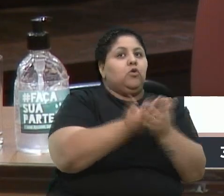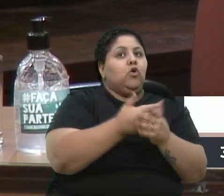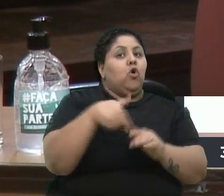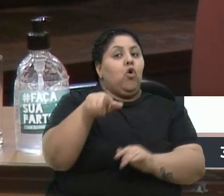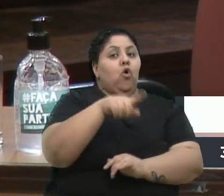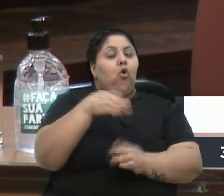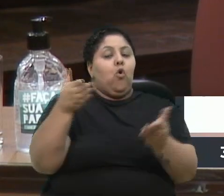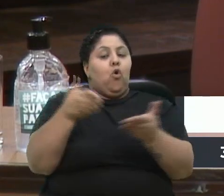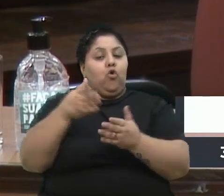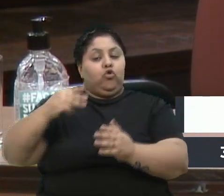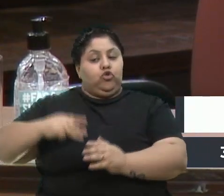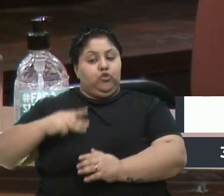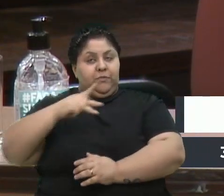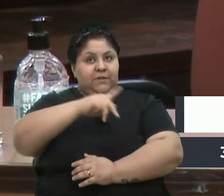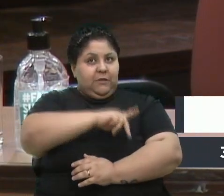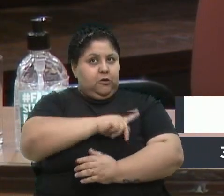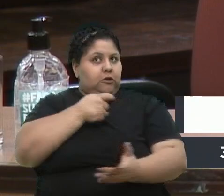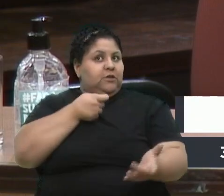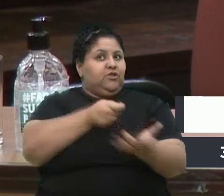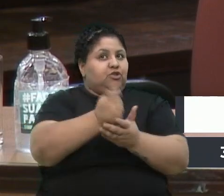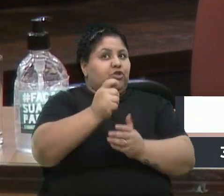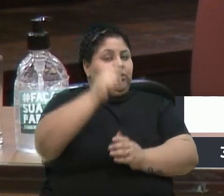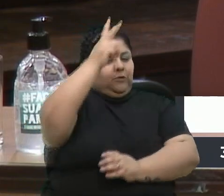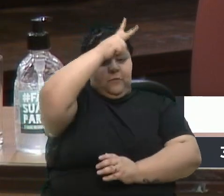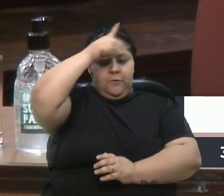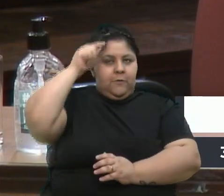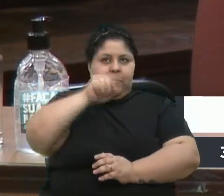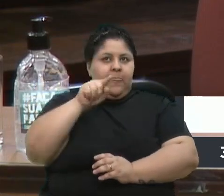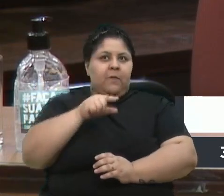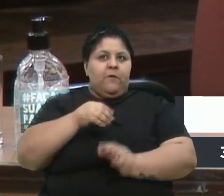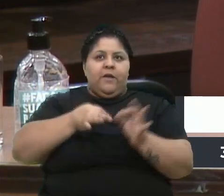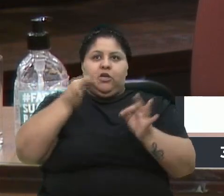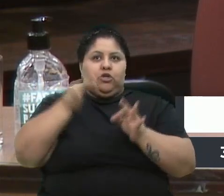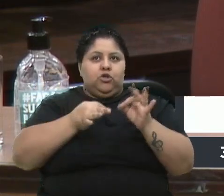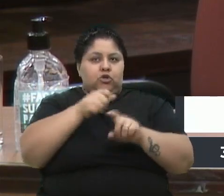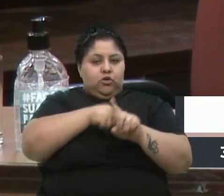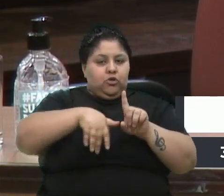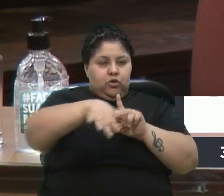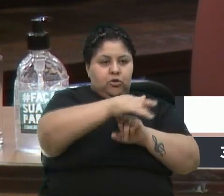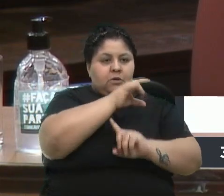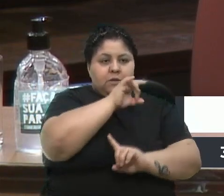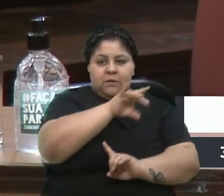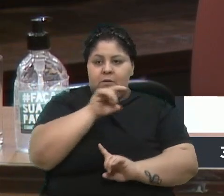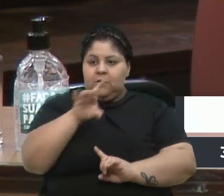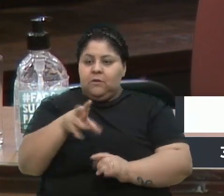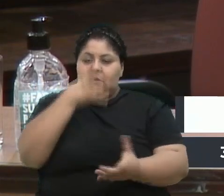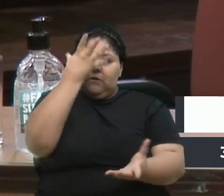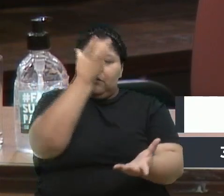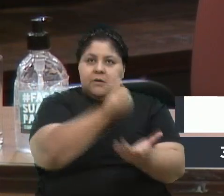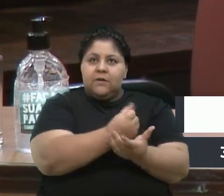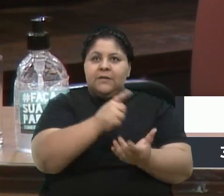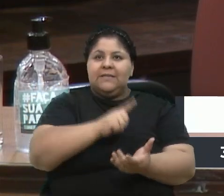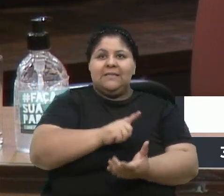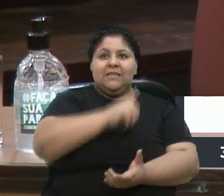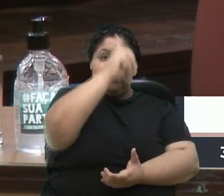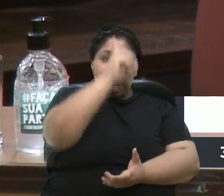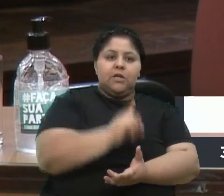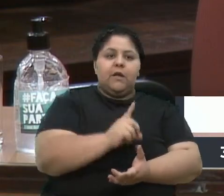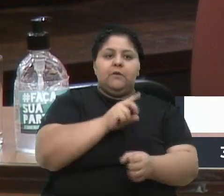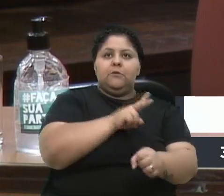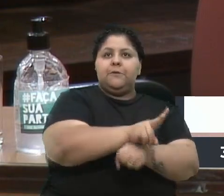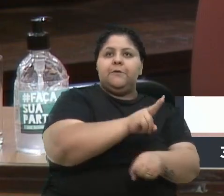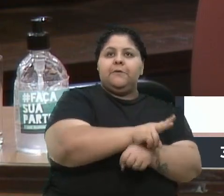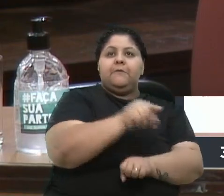Prefeitura não é a justiça social. Está exigindo que cada um que esteja inscrito, cada criança esteja inscrito, tenha direito à vaga. E